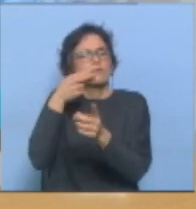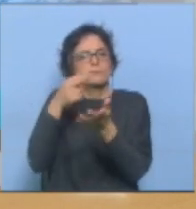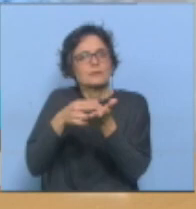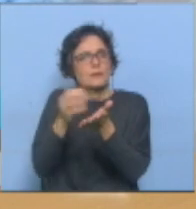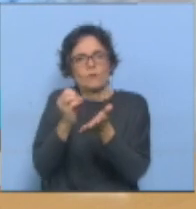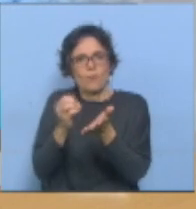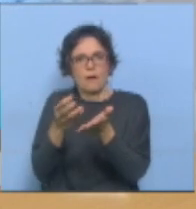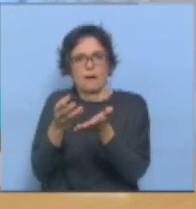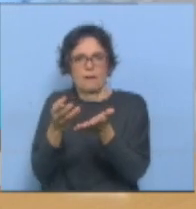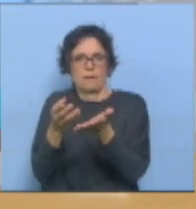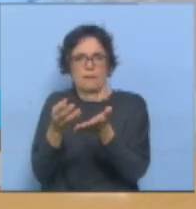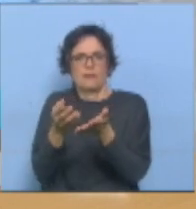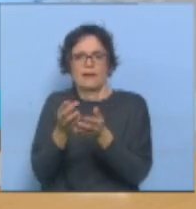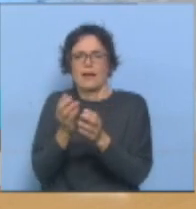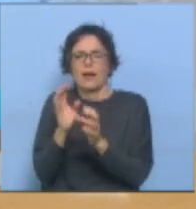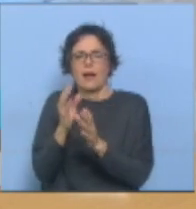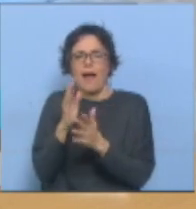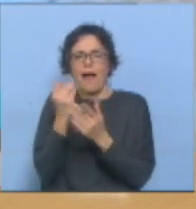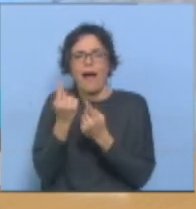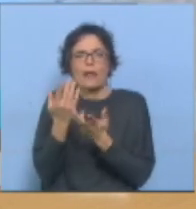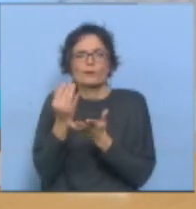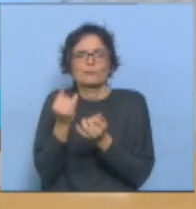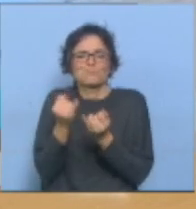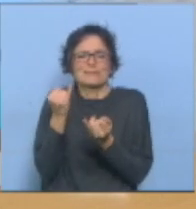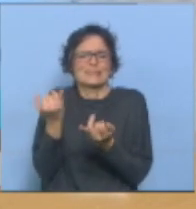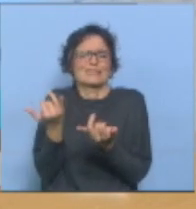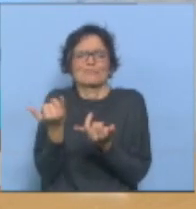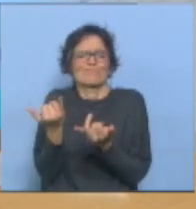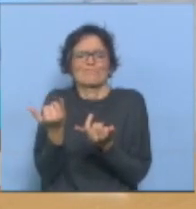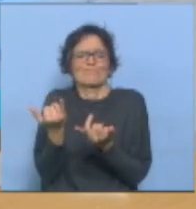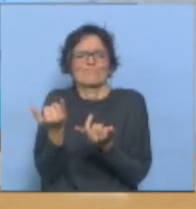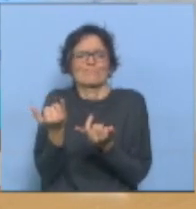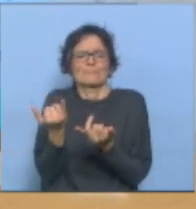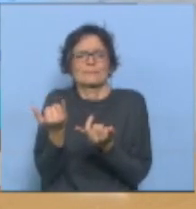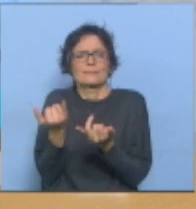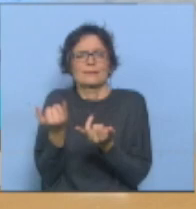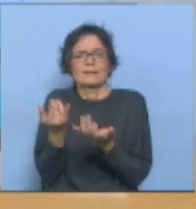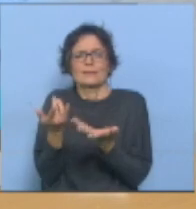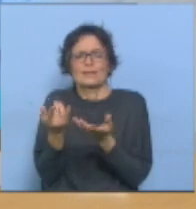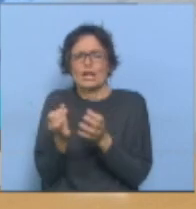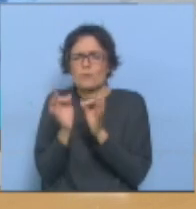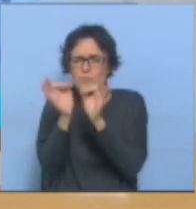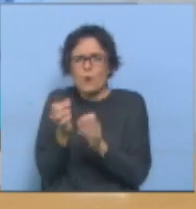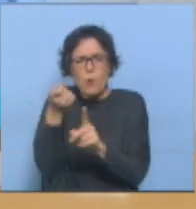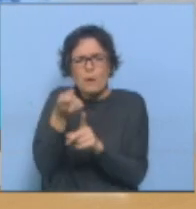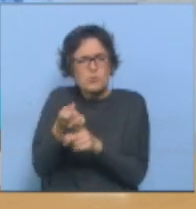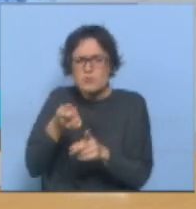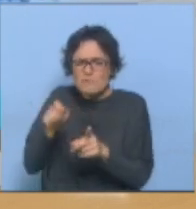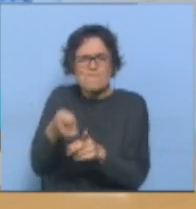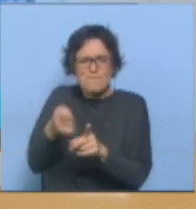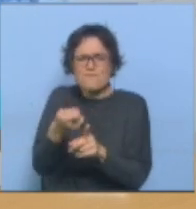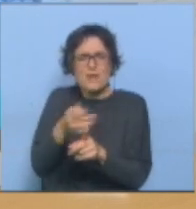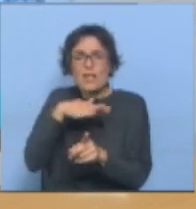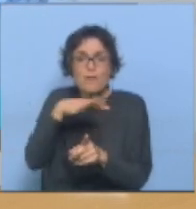quase artificial. É uma luta uma luta obstinada, às vezes, do profissional ou de algumas famílias,